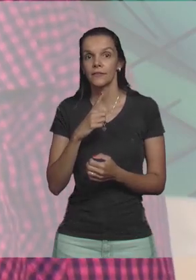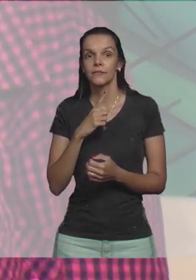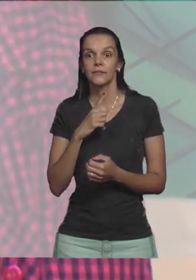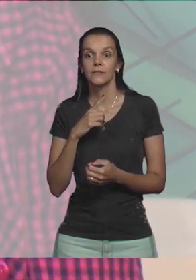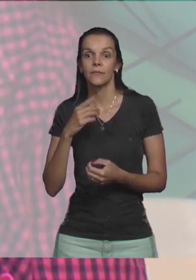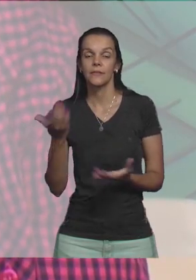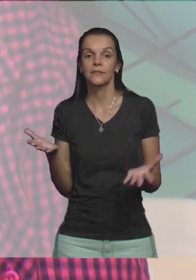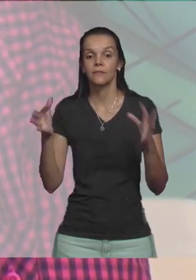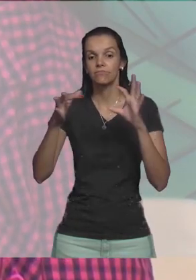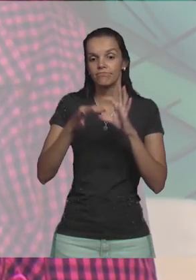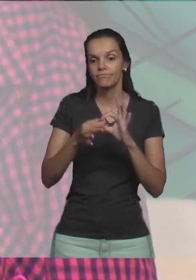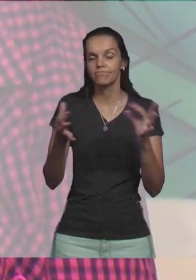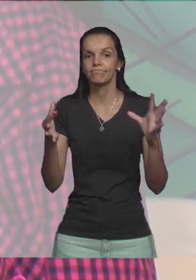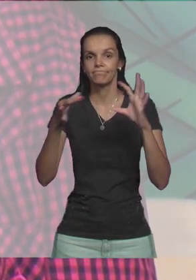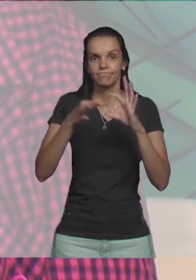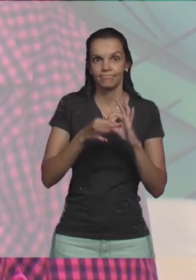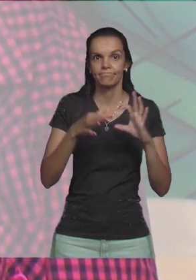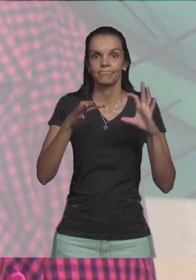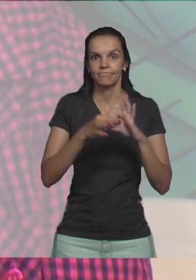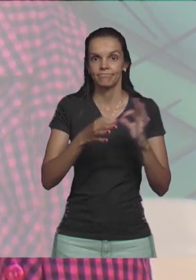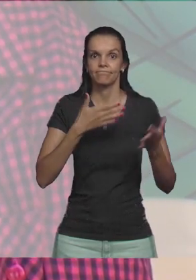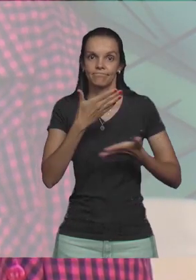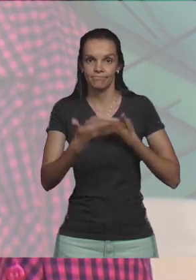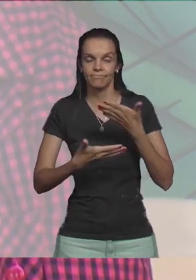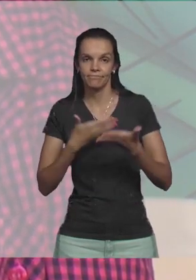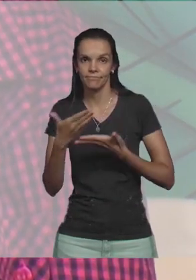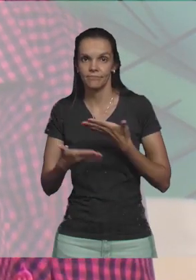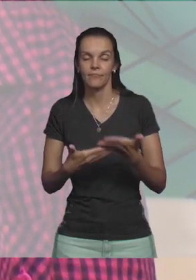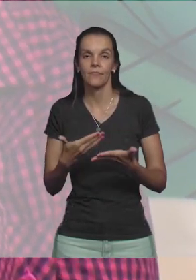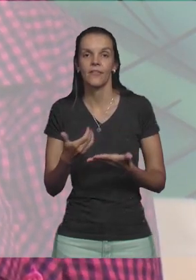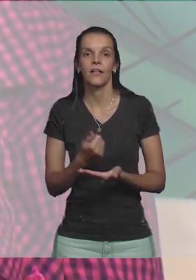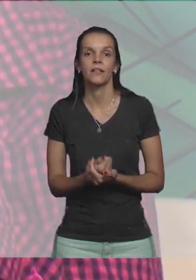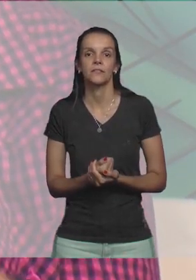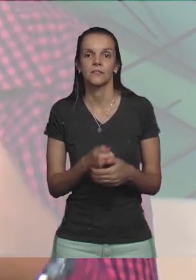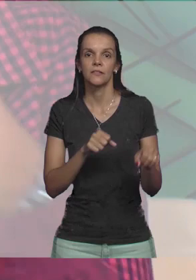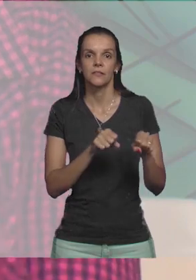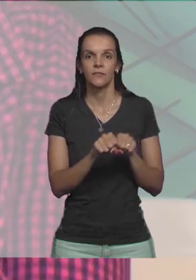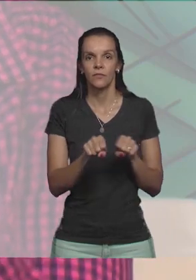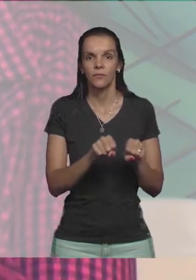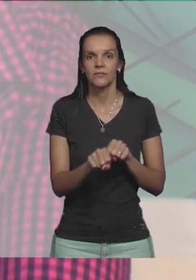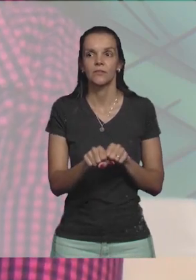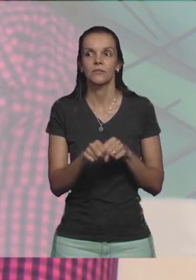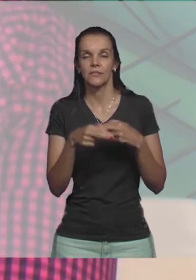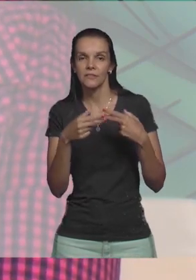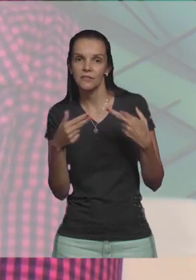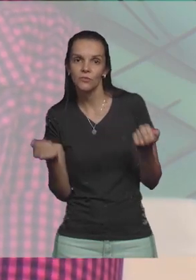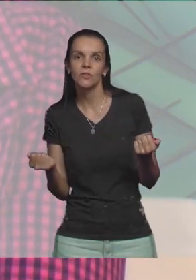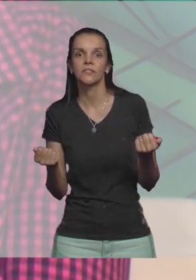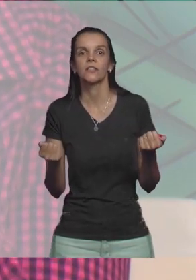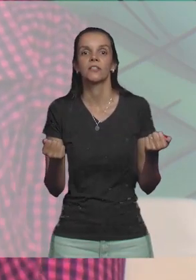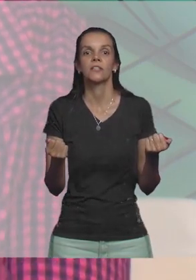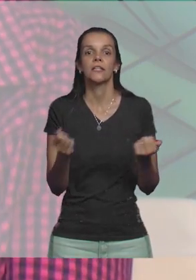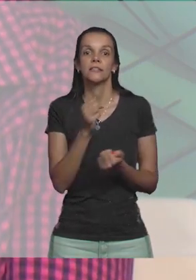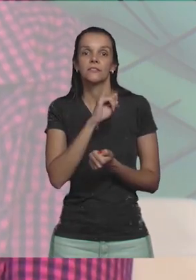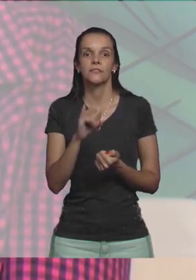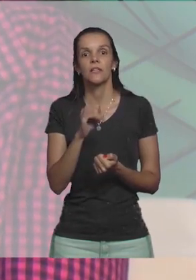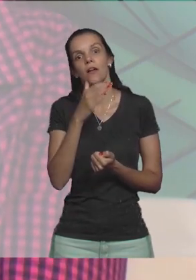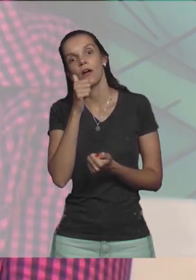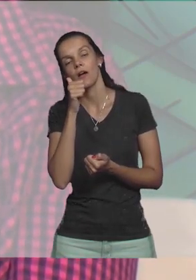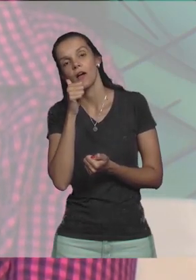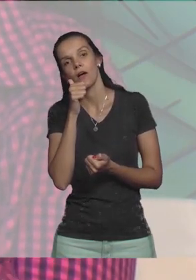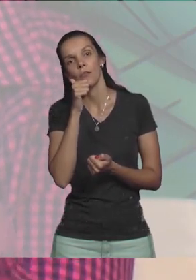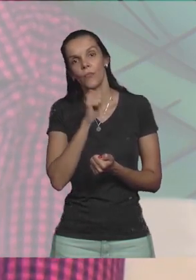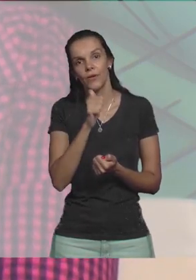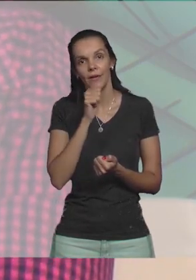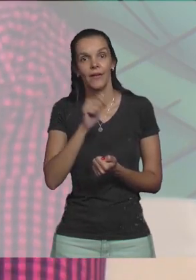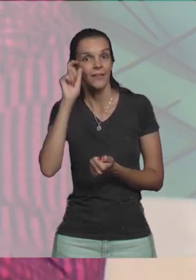tem em vários campos da formação humana. Então, quando a gente tem as coisas que se batem, né? Se você é mulher e você